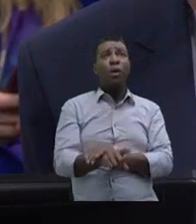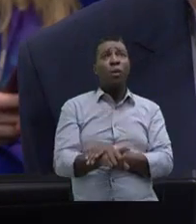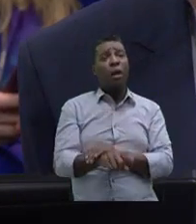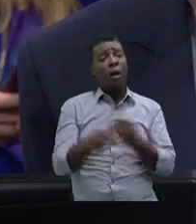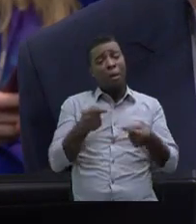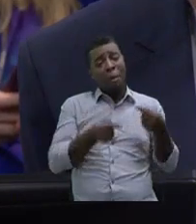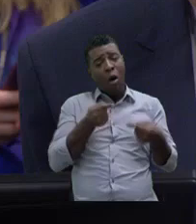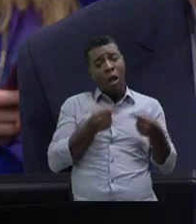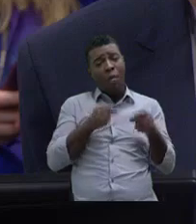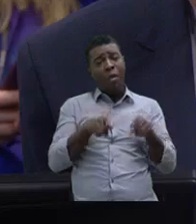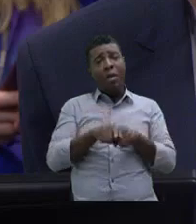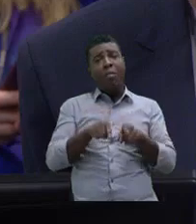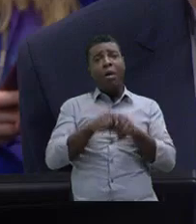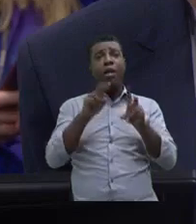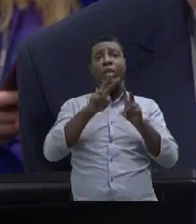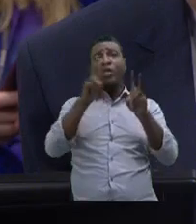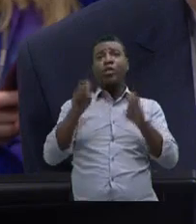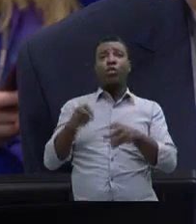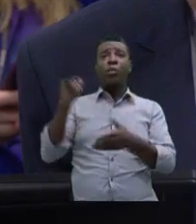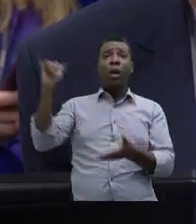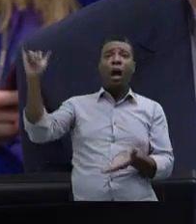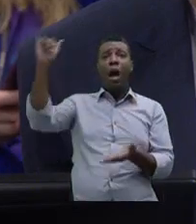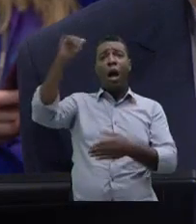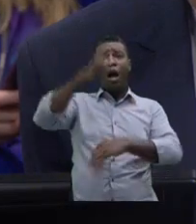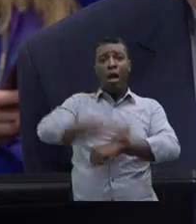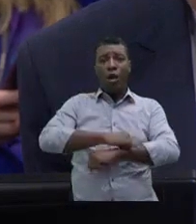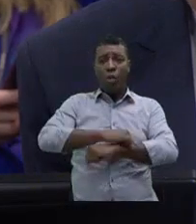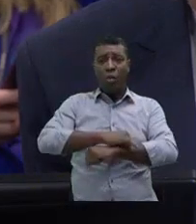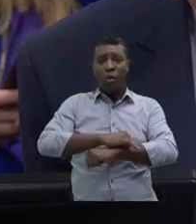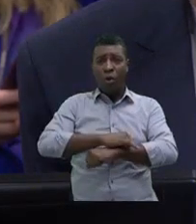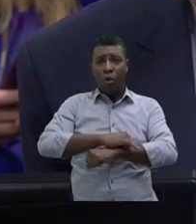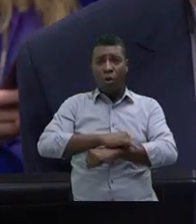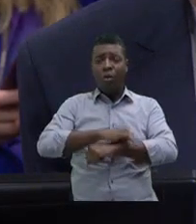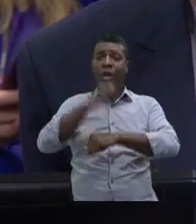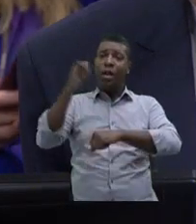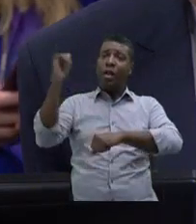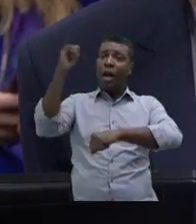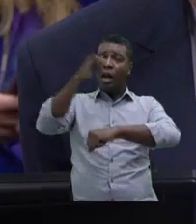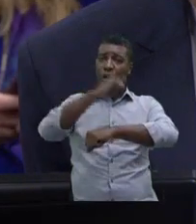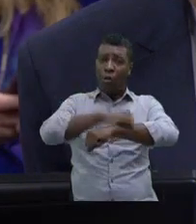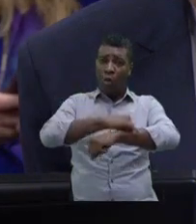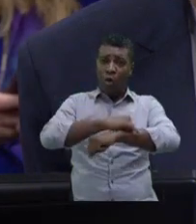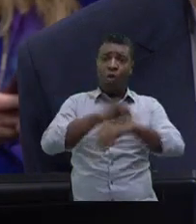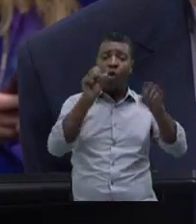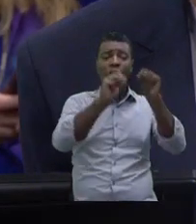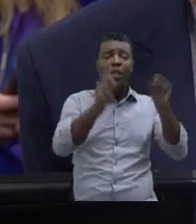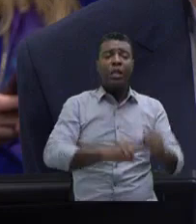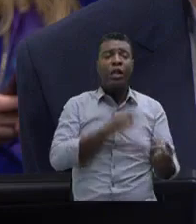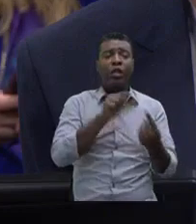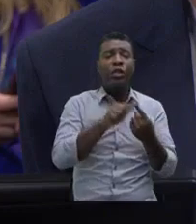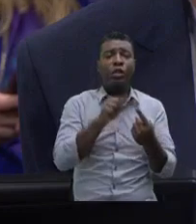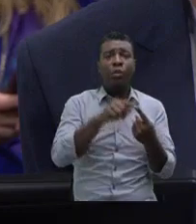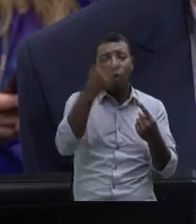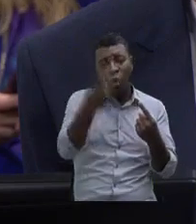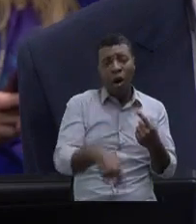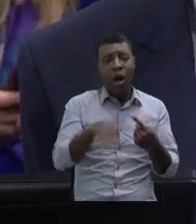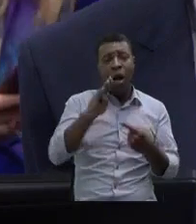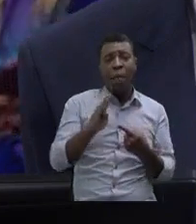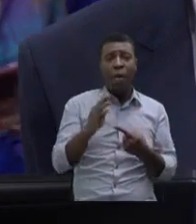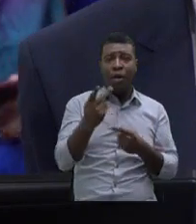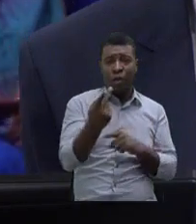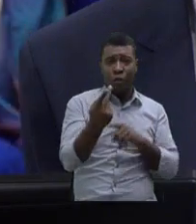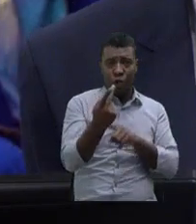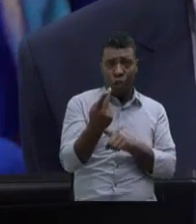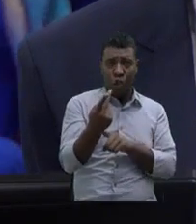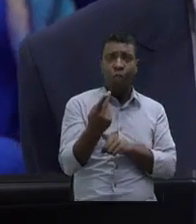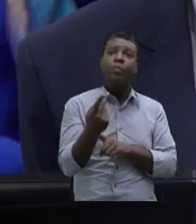polêmica, a questão dos aeroportos, da nossa rede, do nosso sistema aeroportuário de Belo Horizonte,